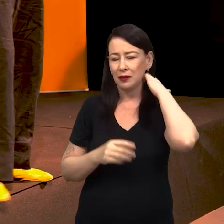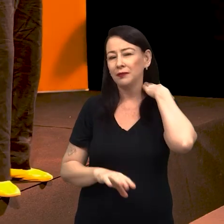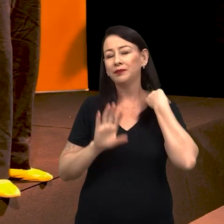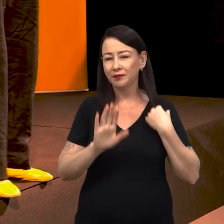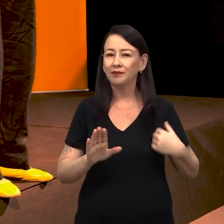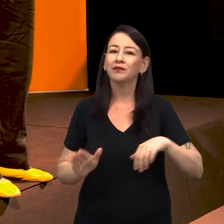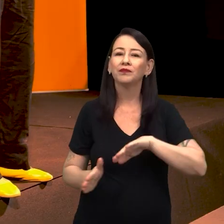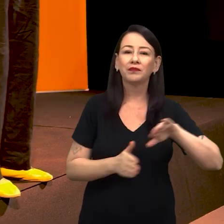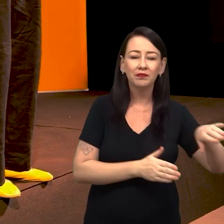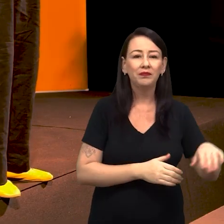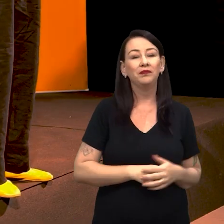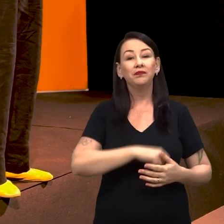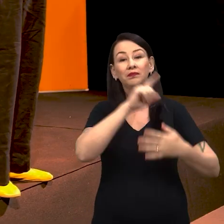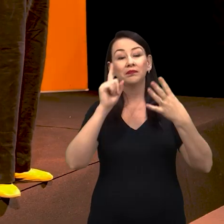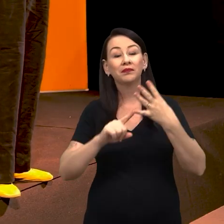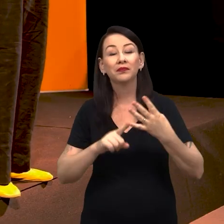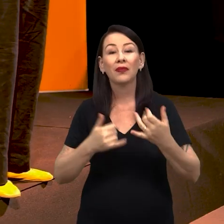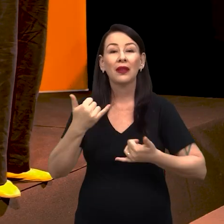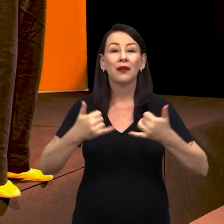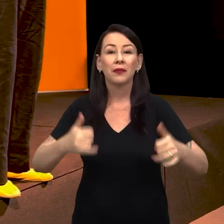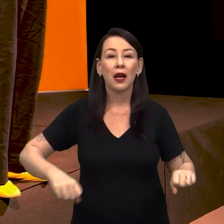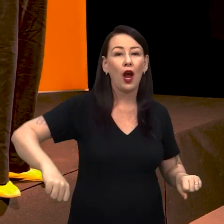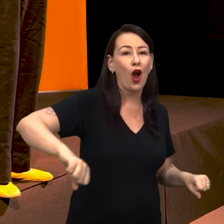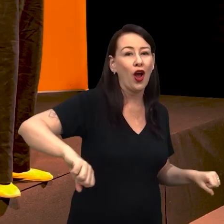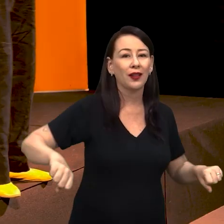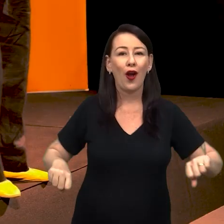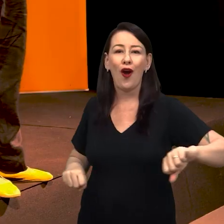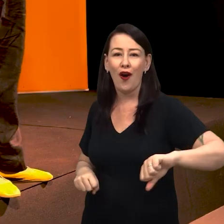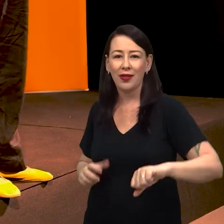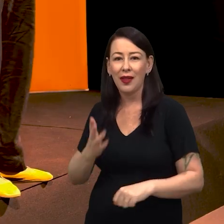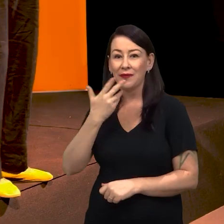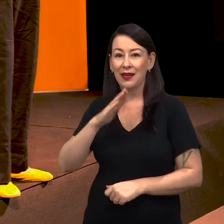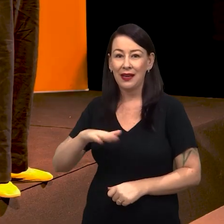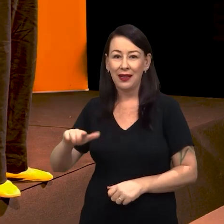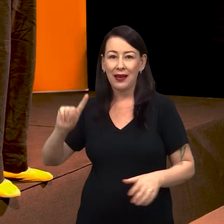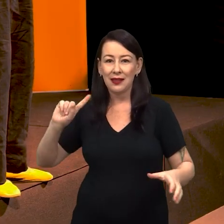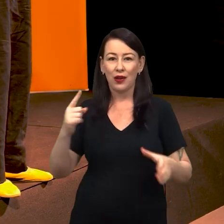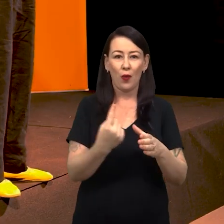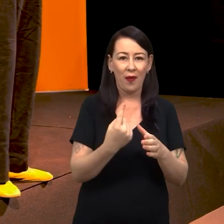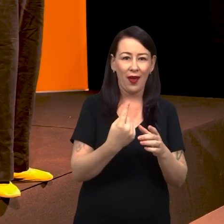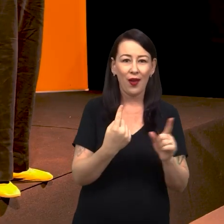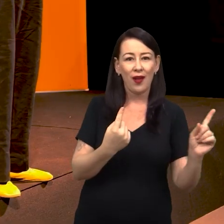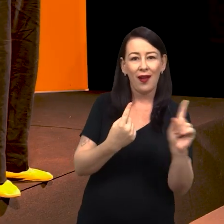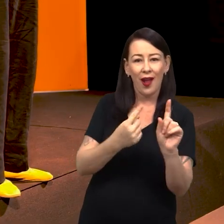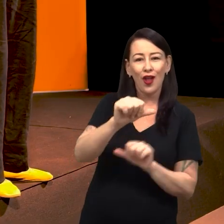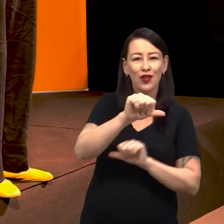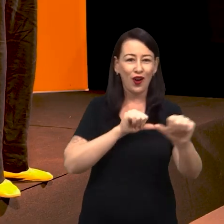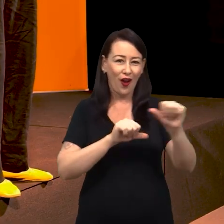Depois vem as rodas, as brincadeiras de roda, que tem uma criança no centro que vai escolher a